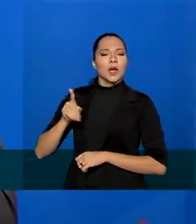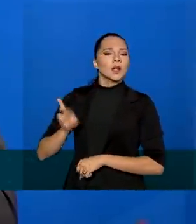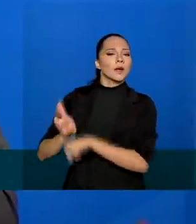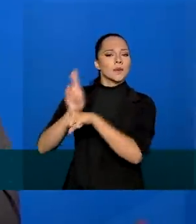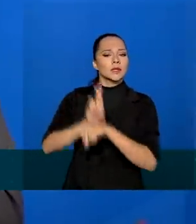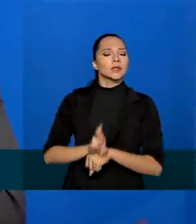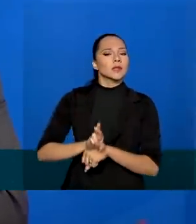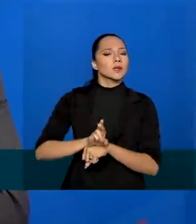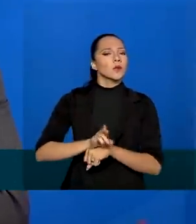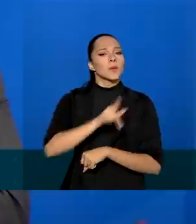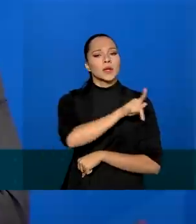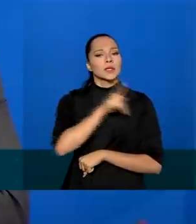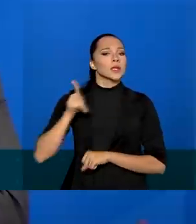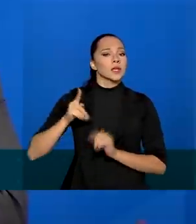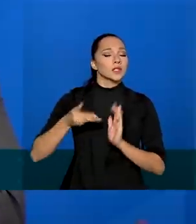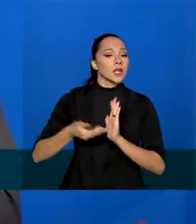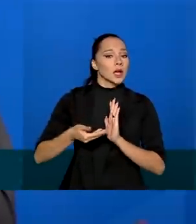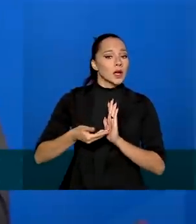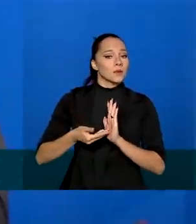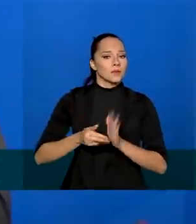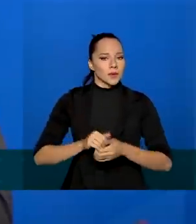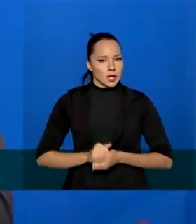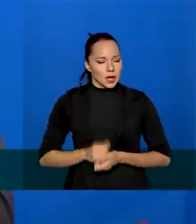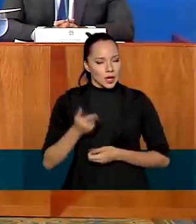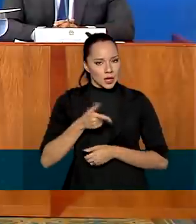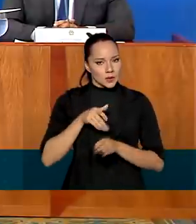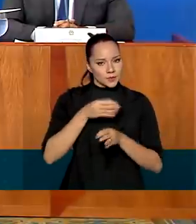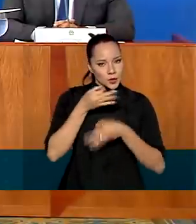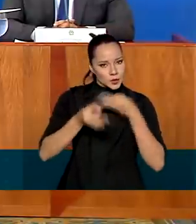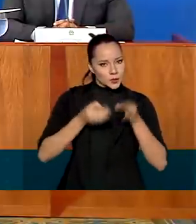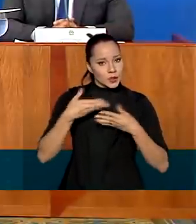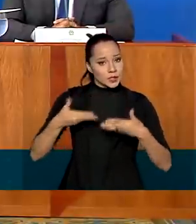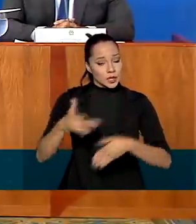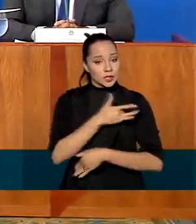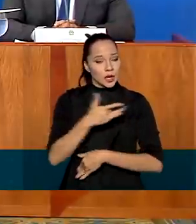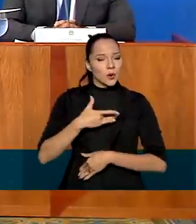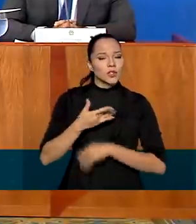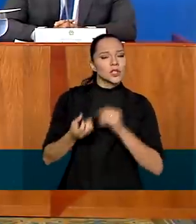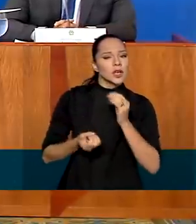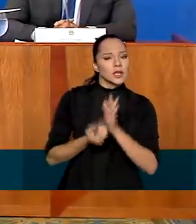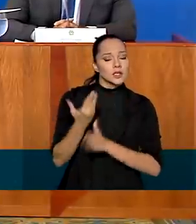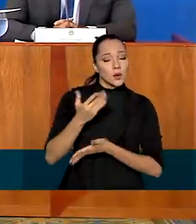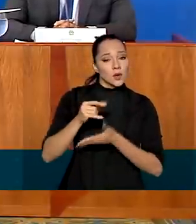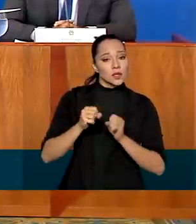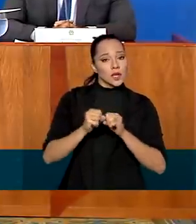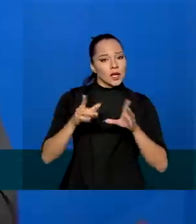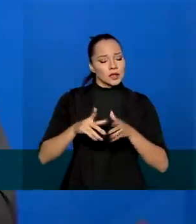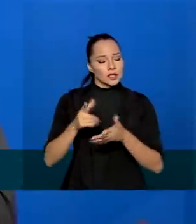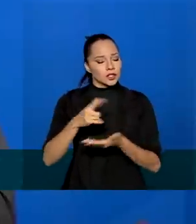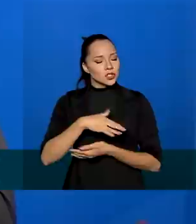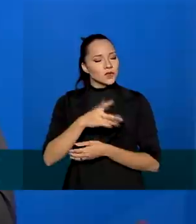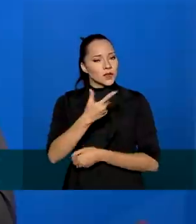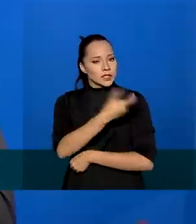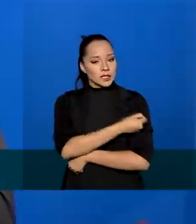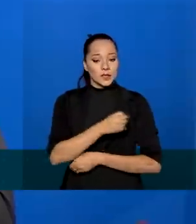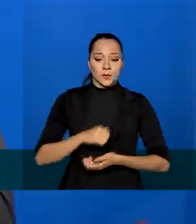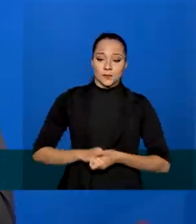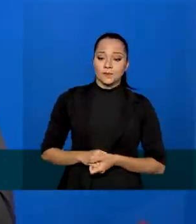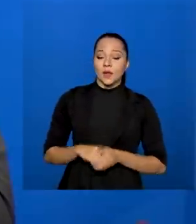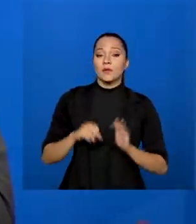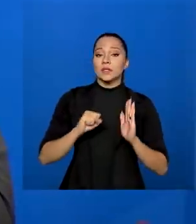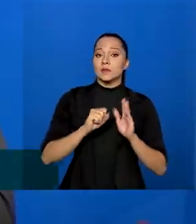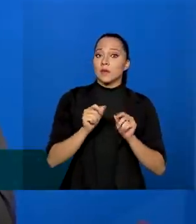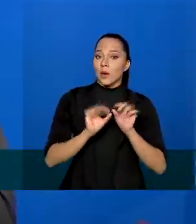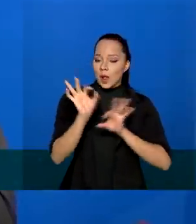da Câmara Arthur mira na reunião ele sugeriu ao Ministério da Saúde a criação de uma carteira digital de vacinação ao fazer um